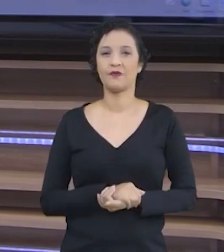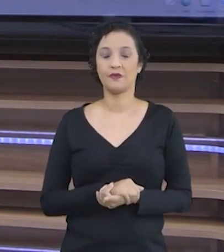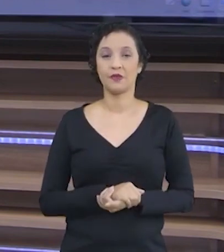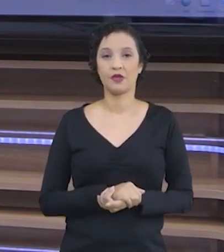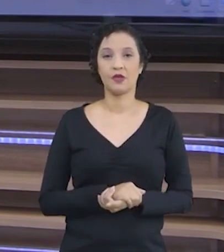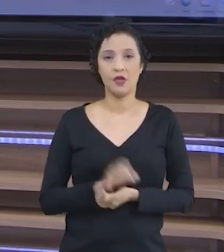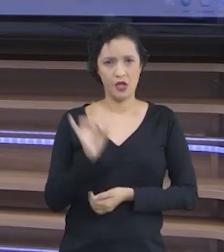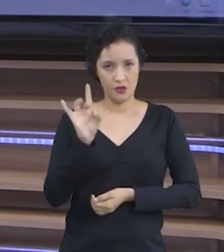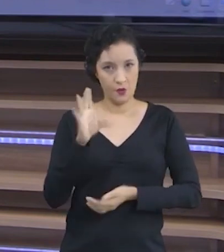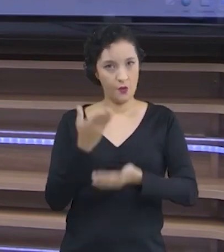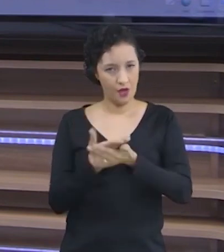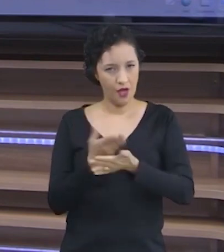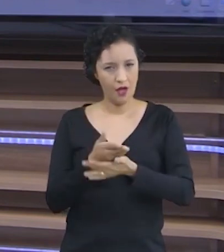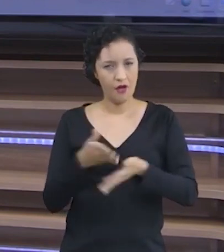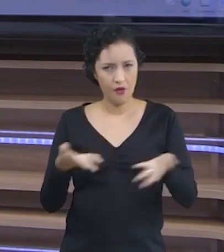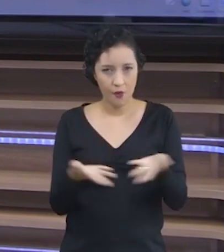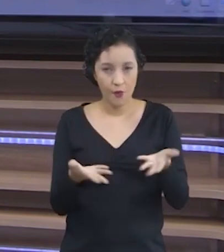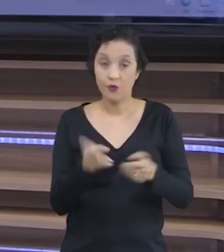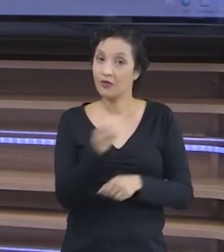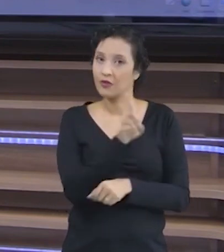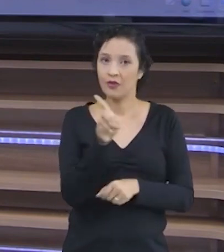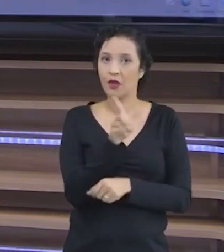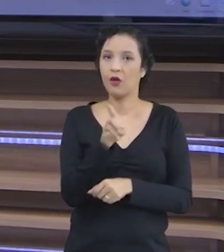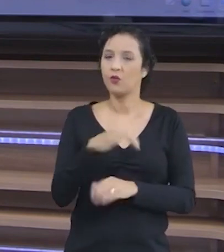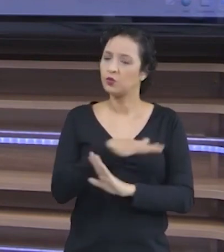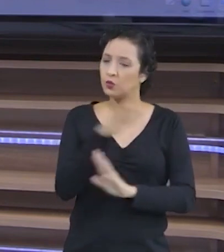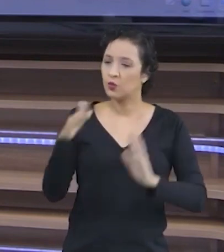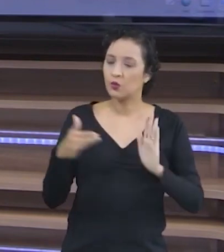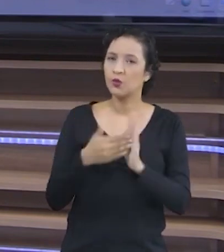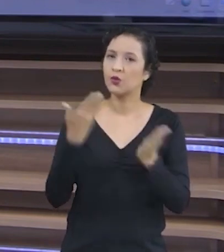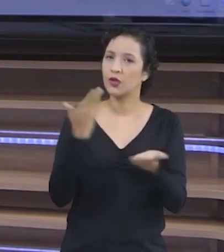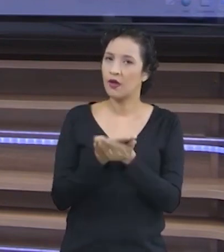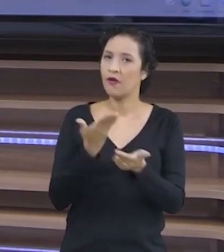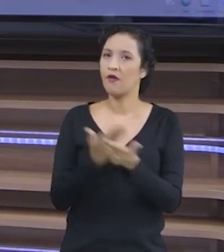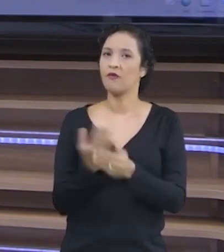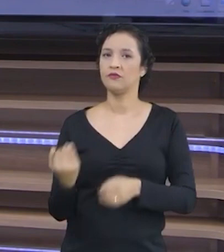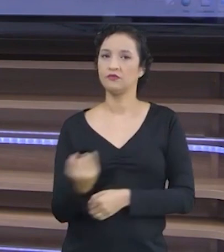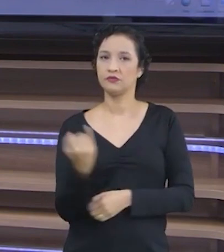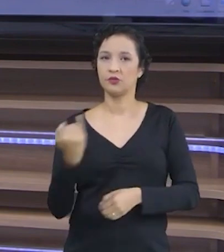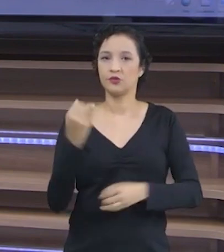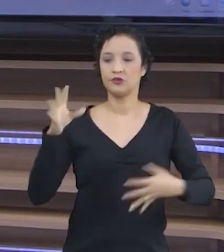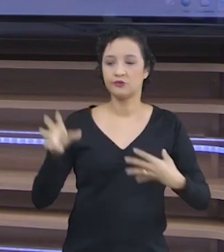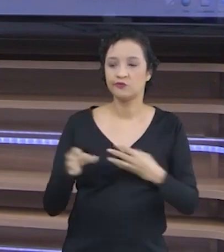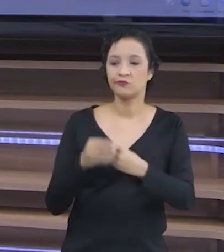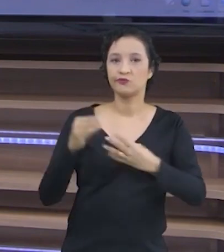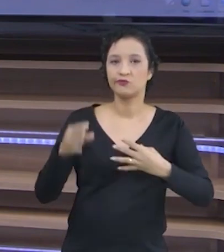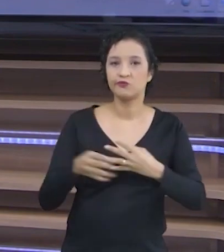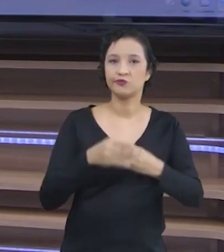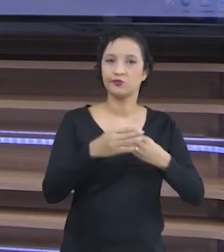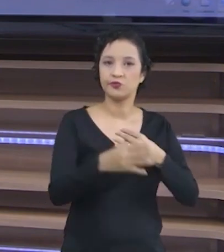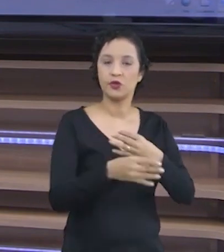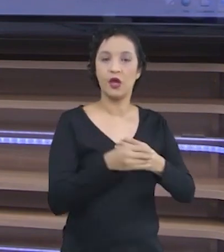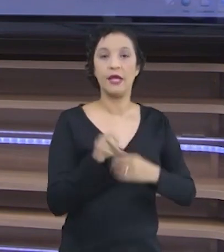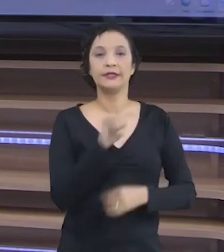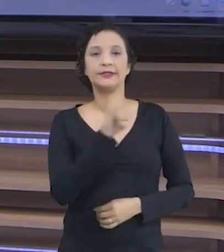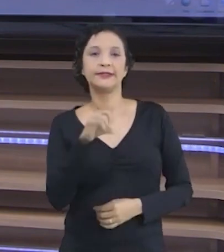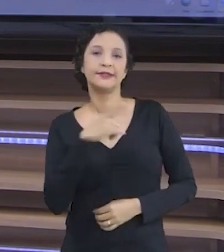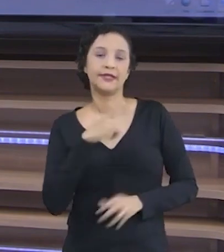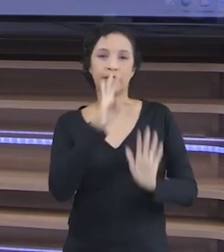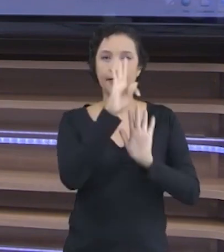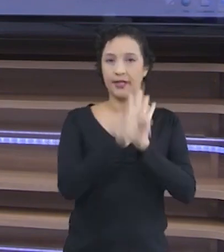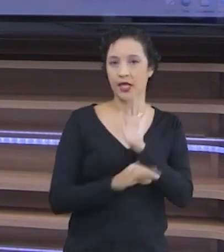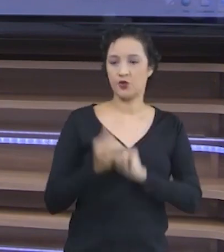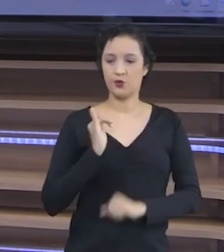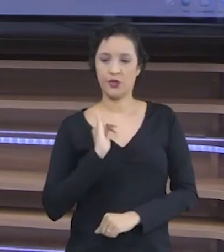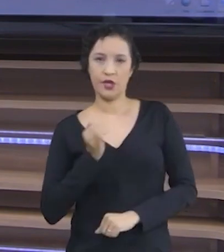aula de hoje. Toda aula é um complemento da outra, tá? O que eu quero dizer? Quando a gente vê um texto narrativo, quando a gente